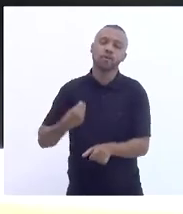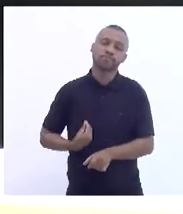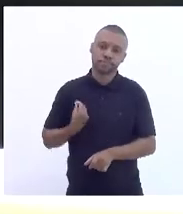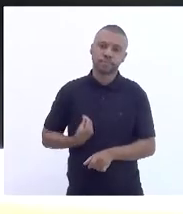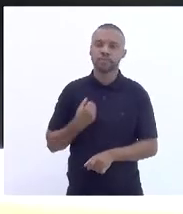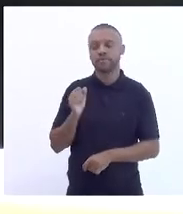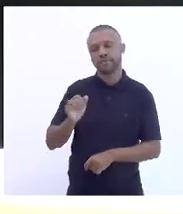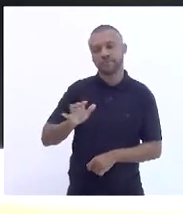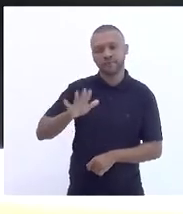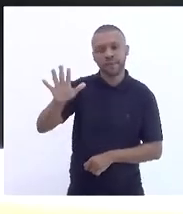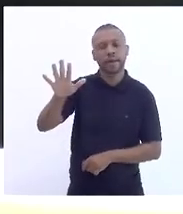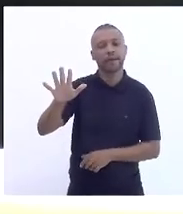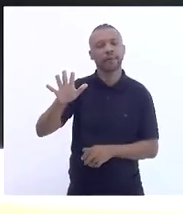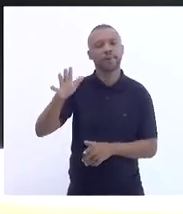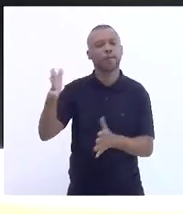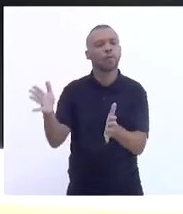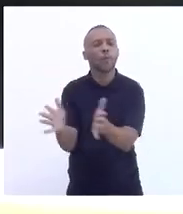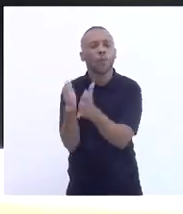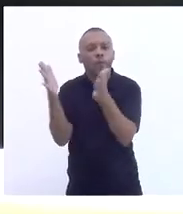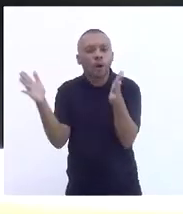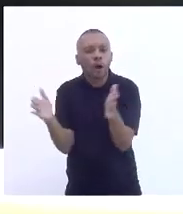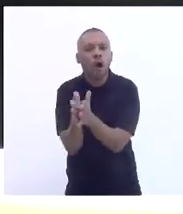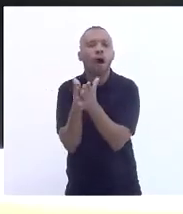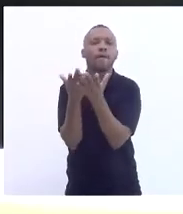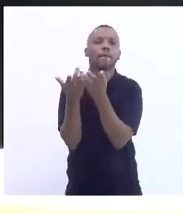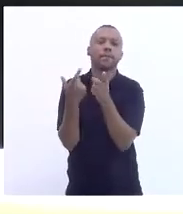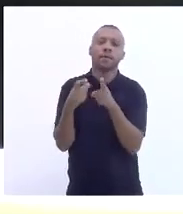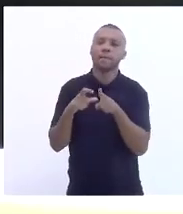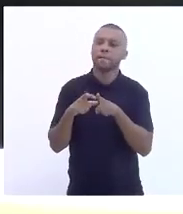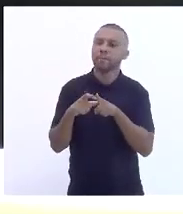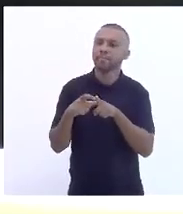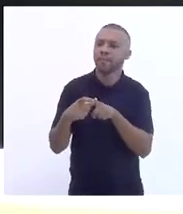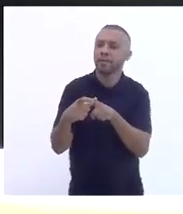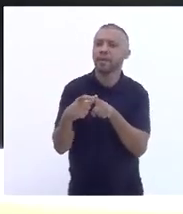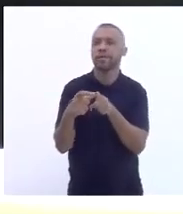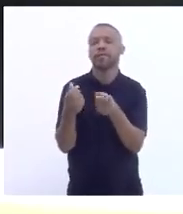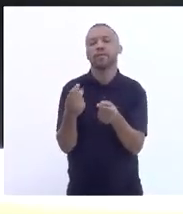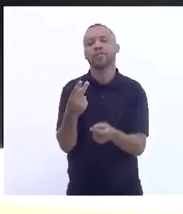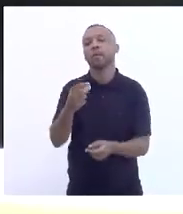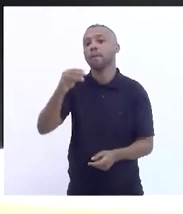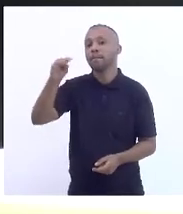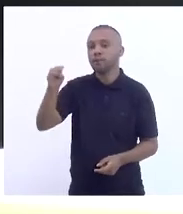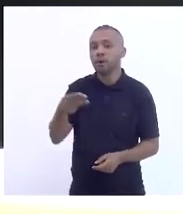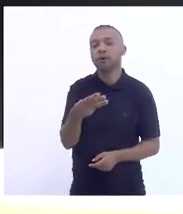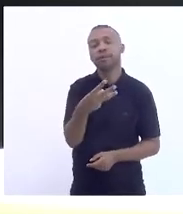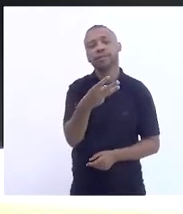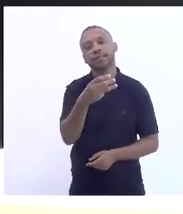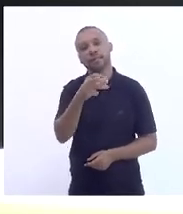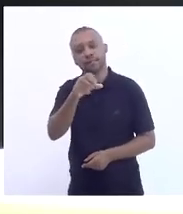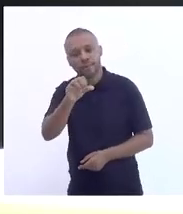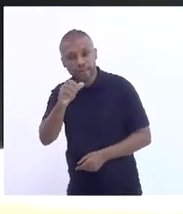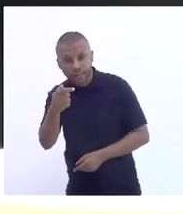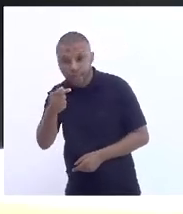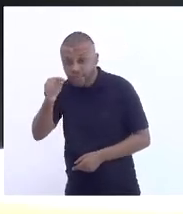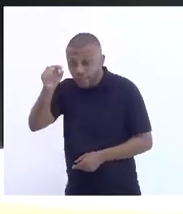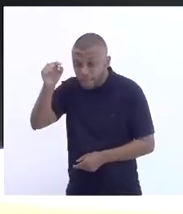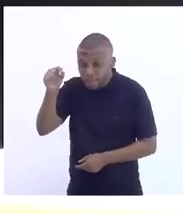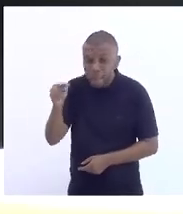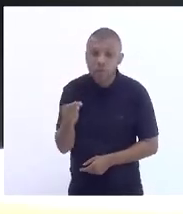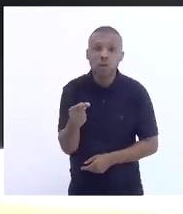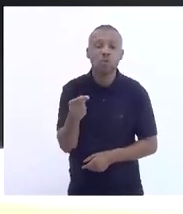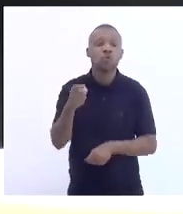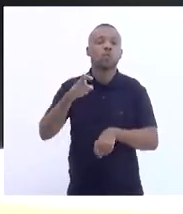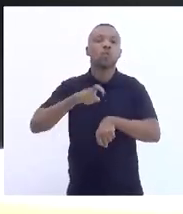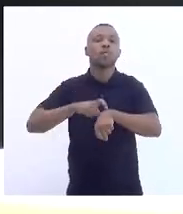e loteamentos e áreas periféricas dos milhões de 397 mil nesse